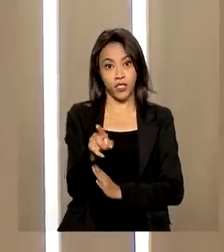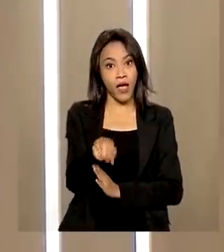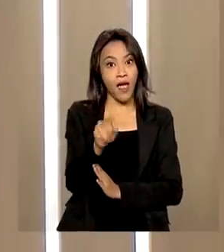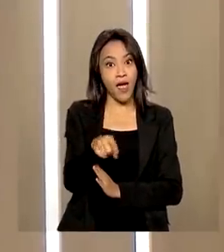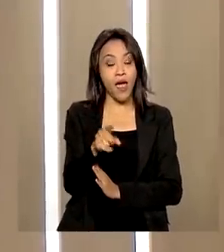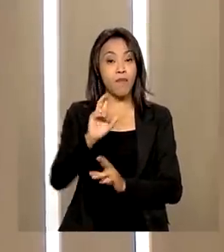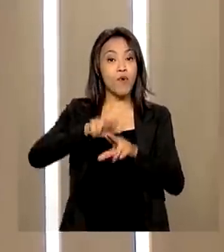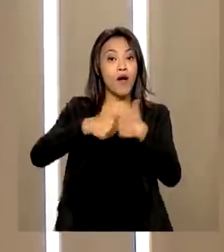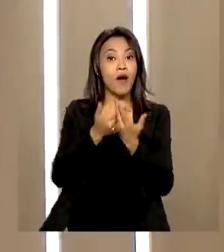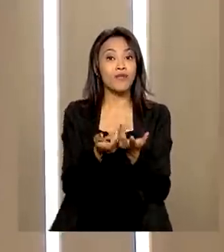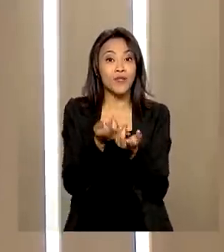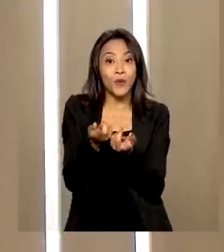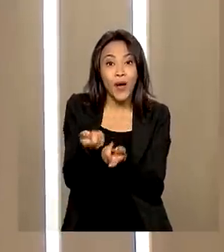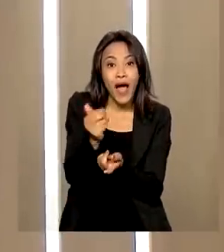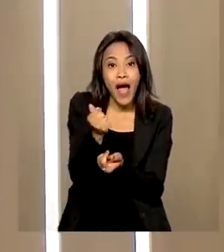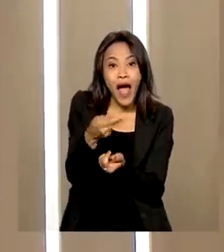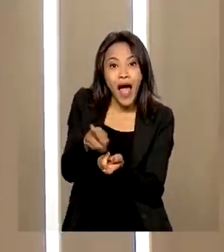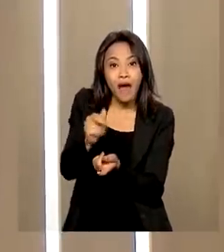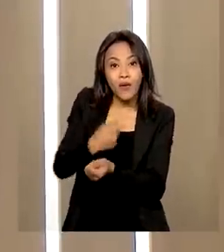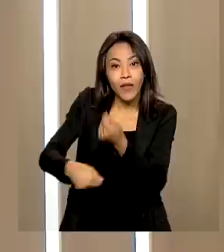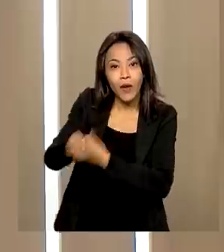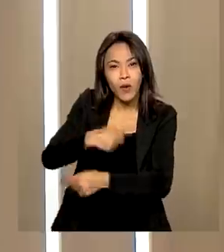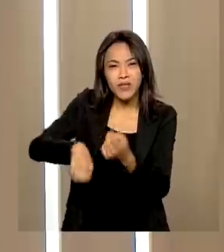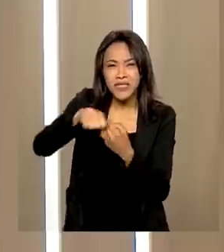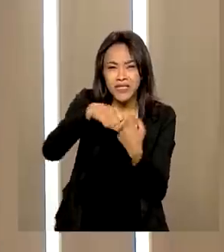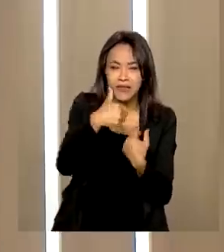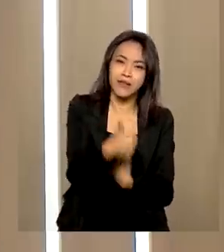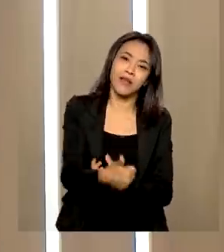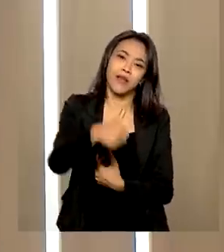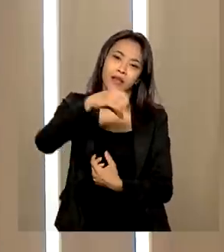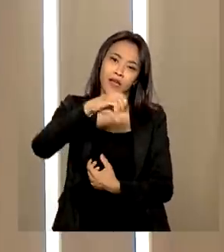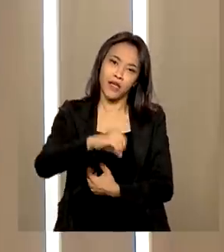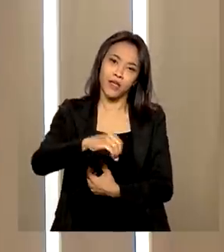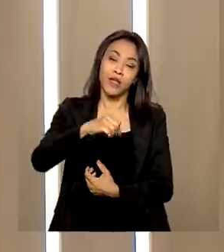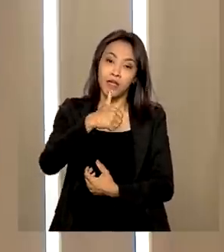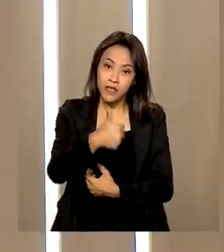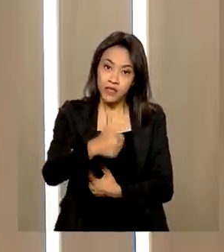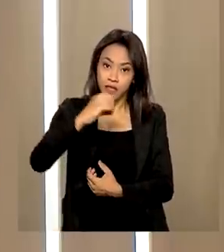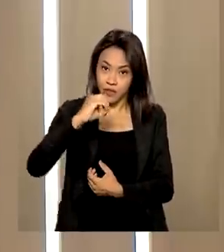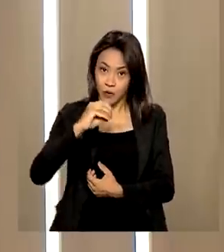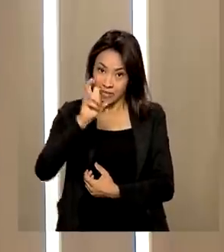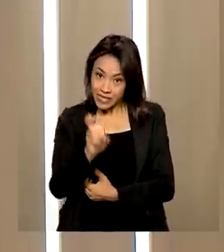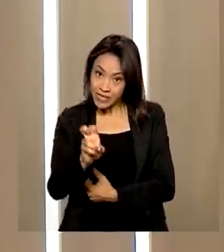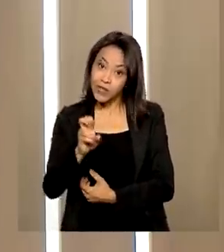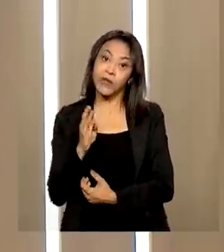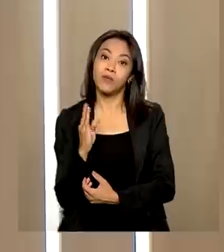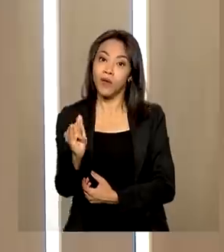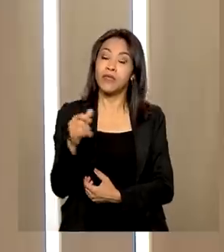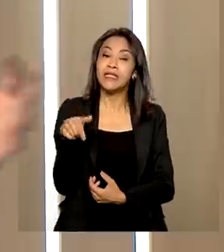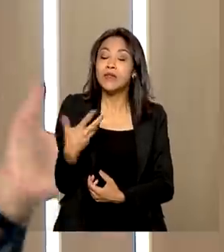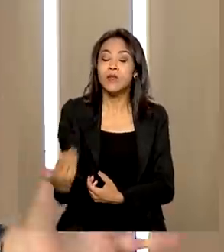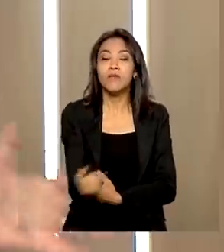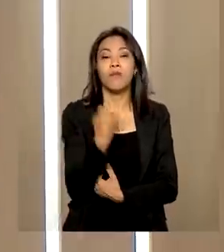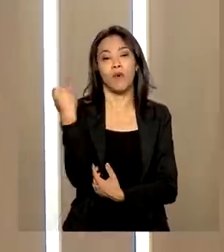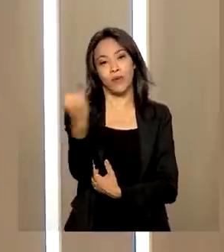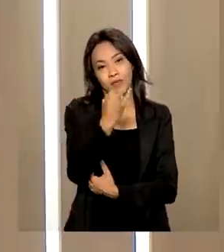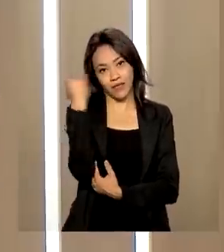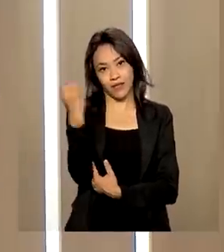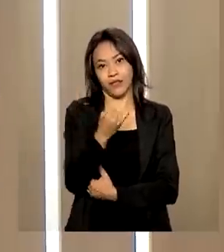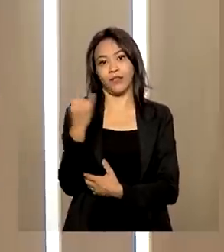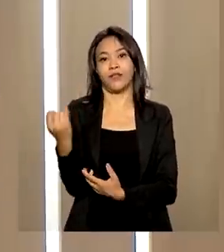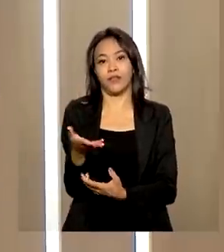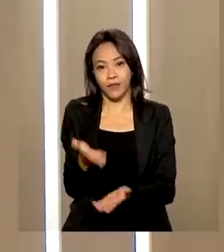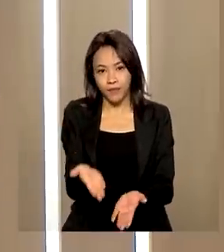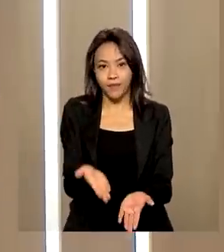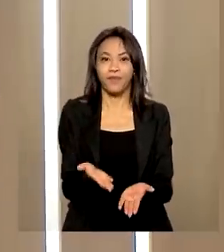agronegócio gera um superávit de mais de 105 milhões no ano 2021 mostrando então filho é importante para